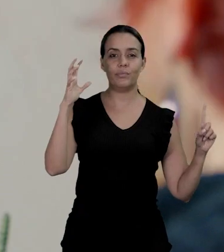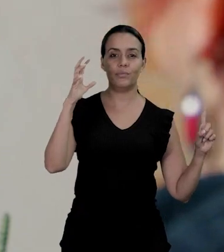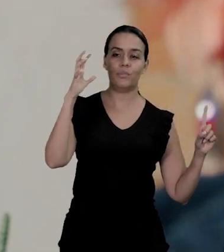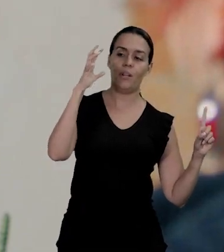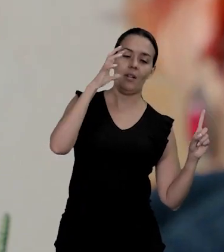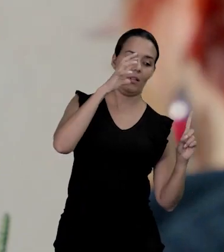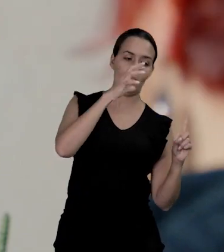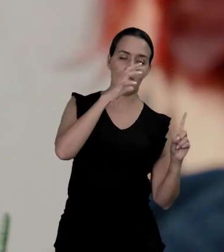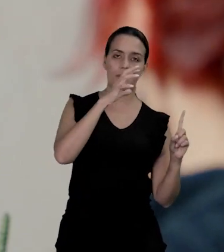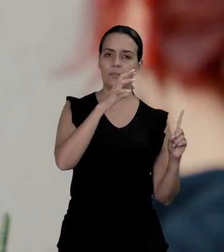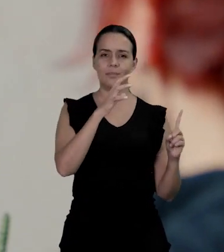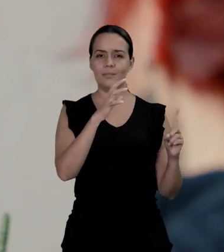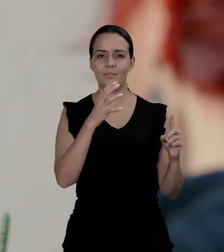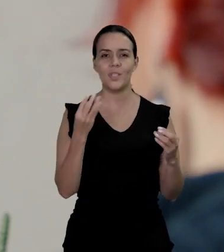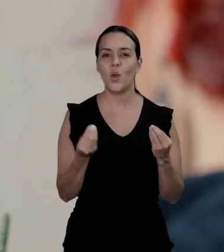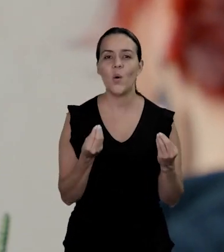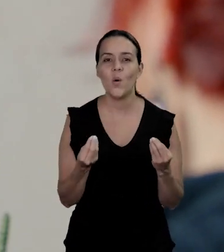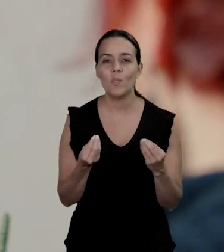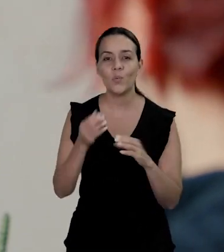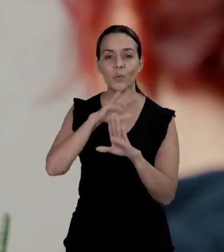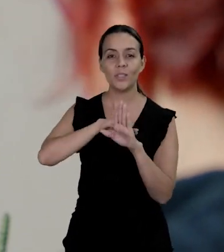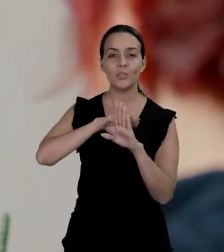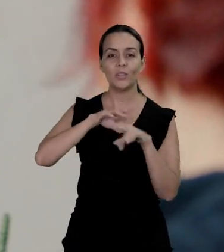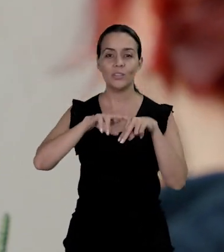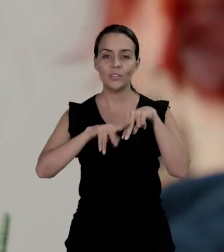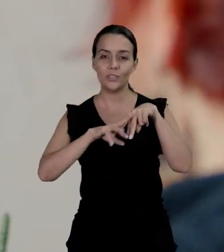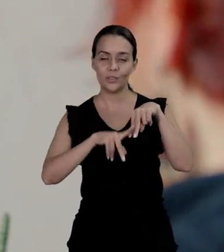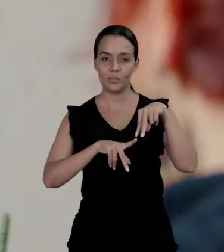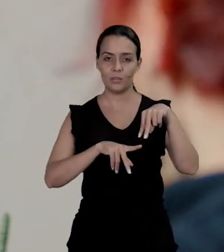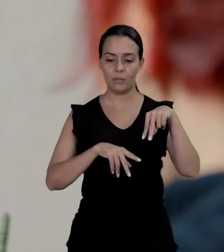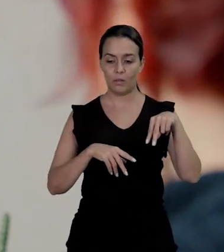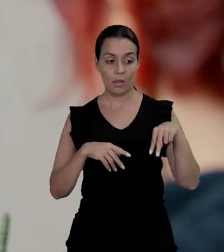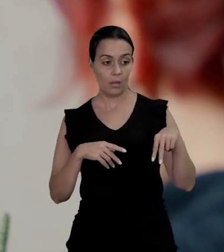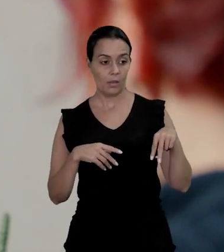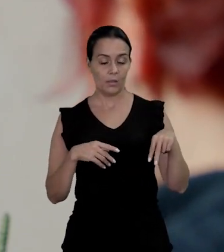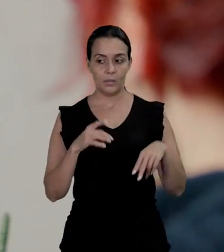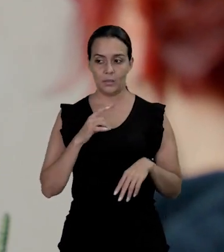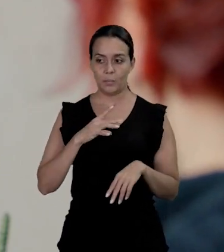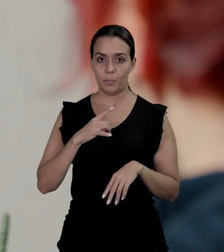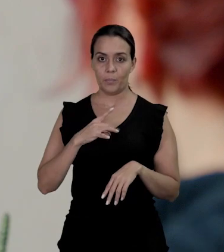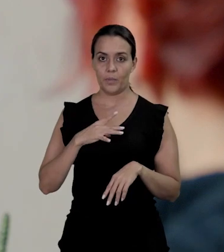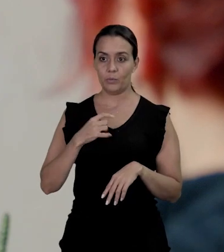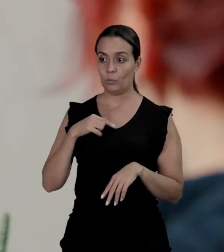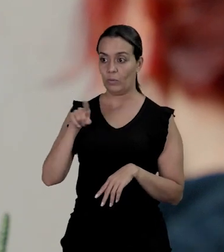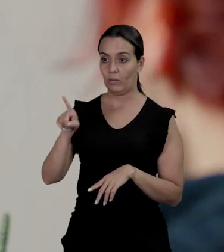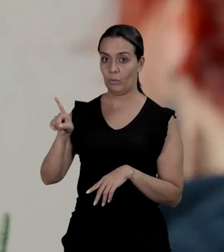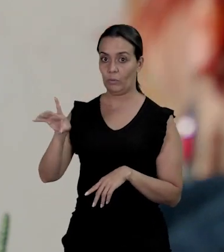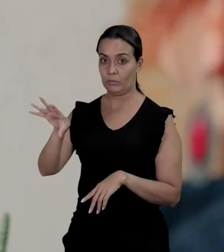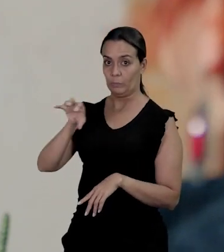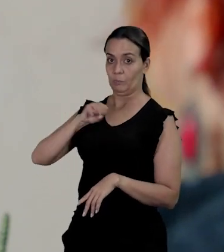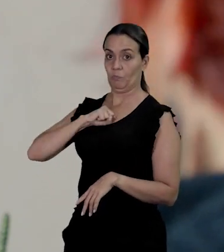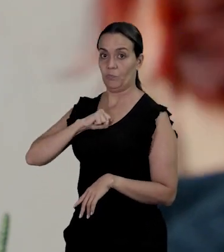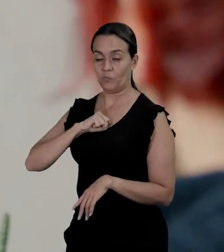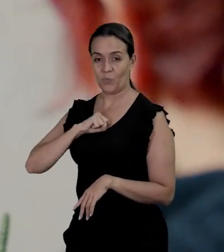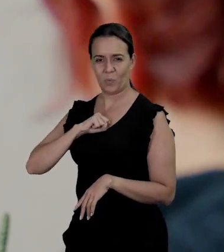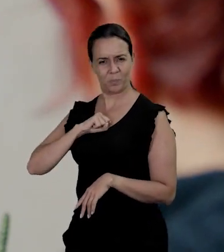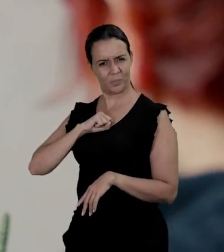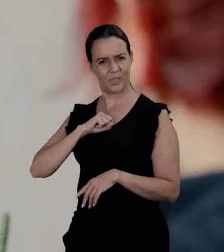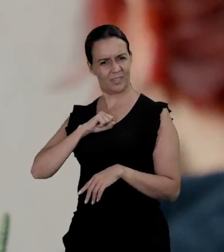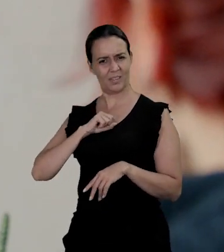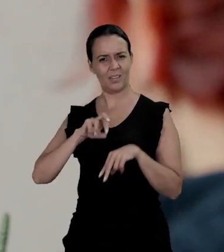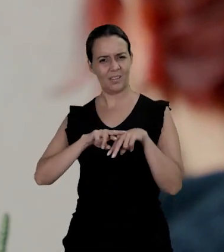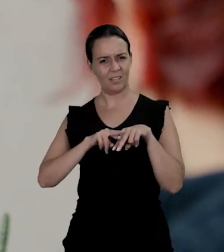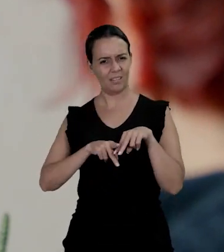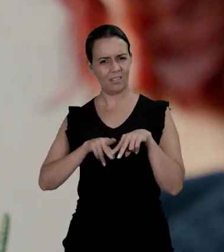em torno da ideologia de gênero, se não um medo de contágio social? Um medo